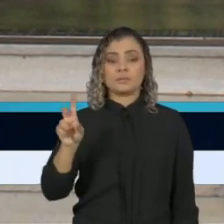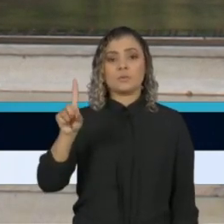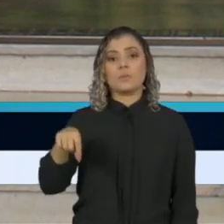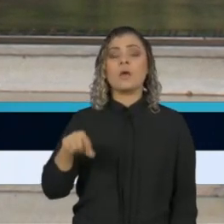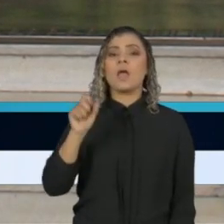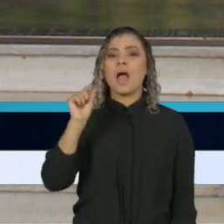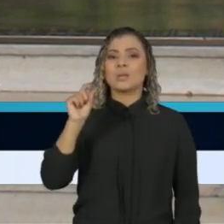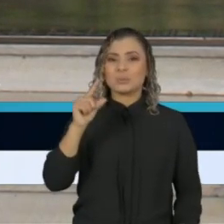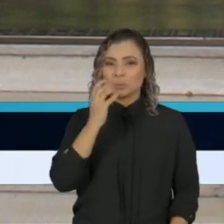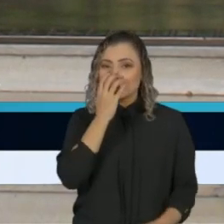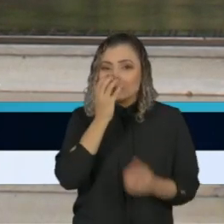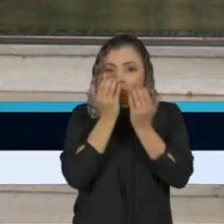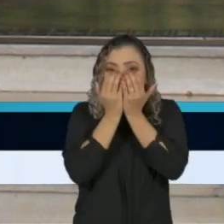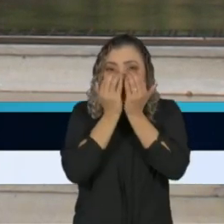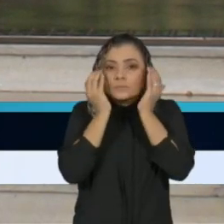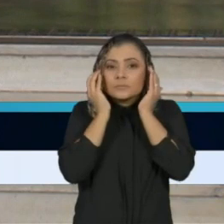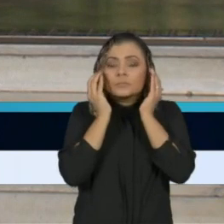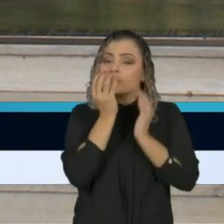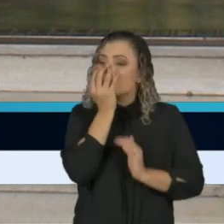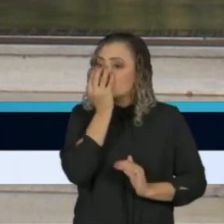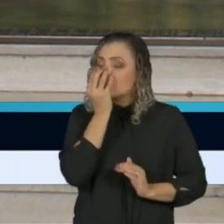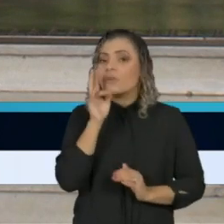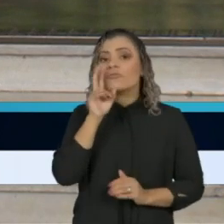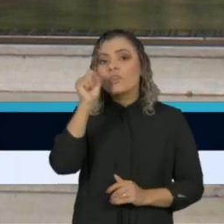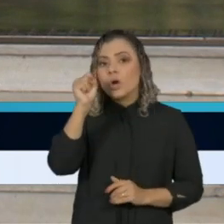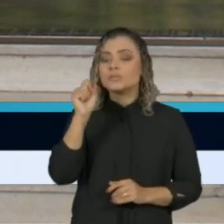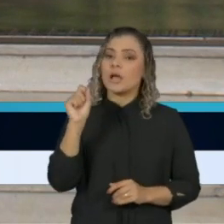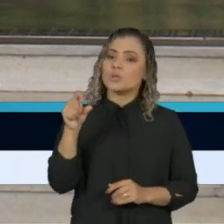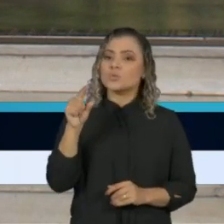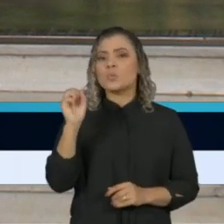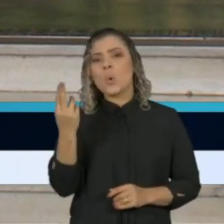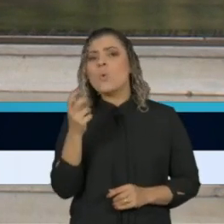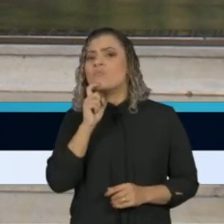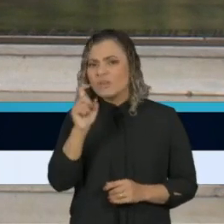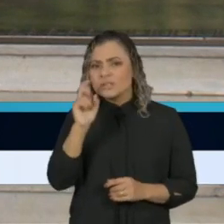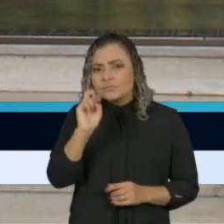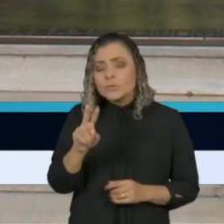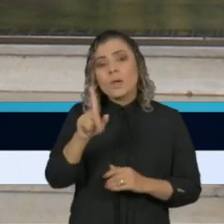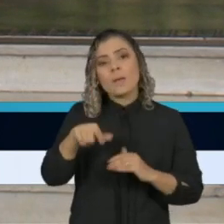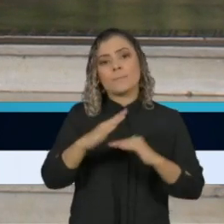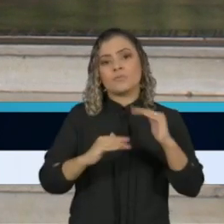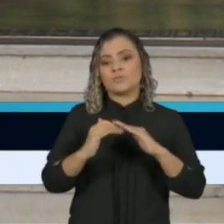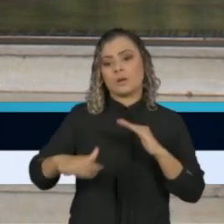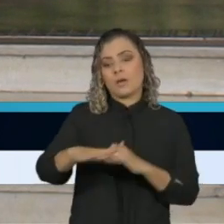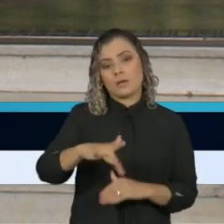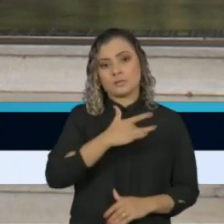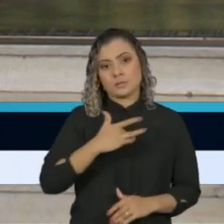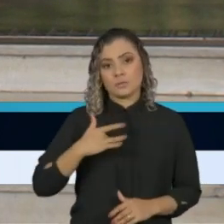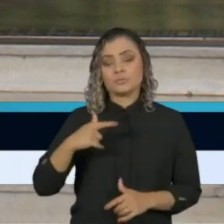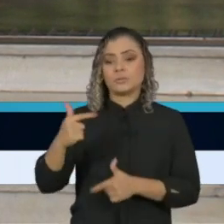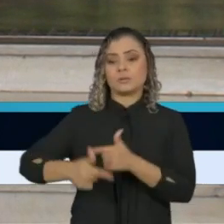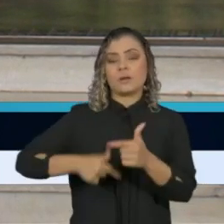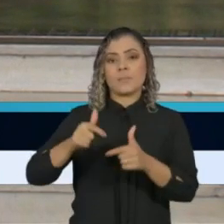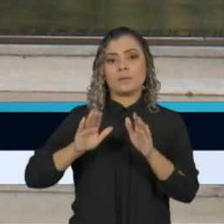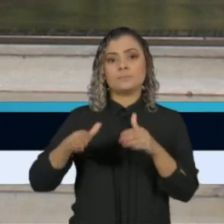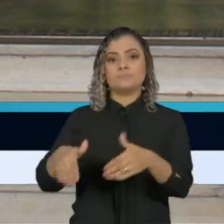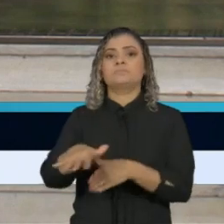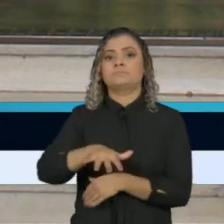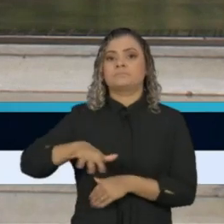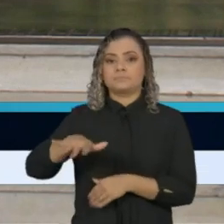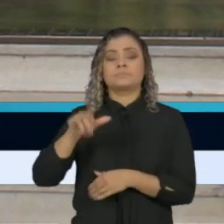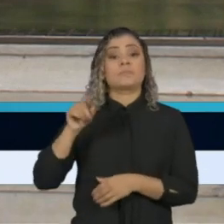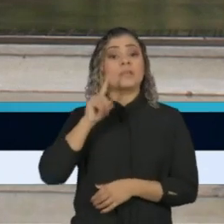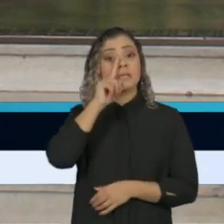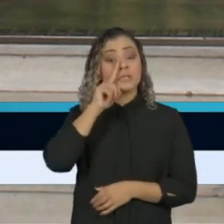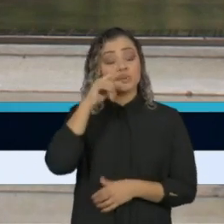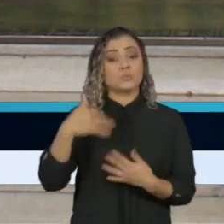cor azul ou verde, mais reforçadas, indicadas para os profissionais de saúde que trabalham em ambientes de